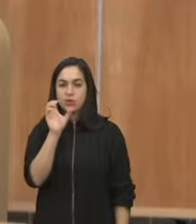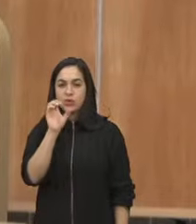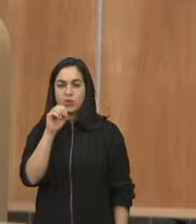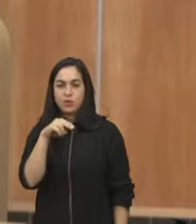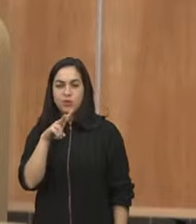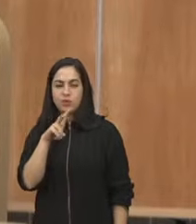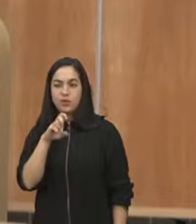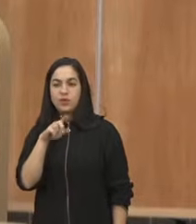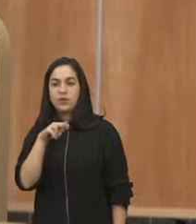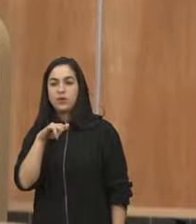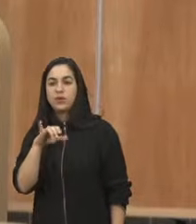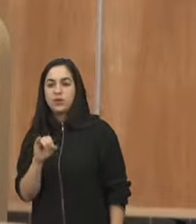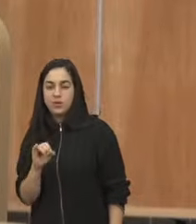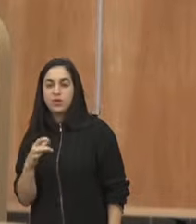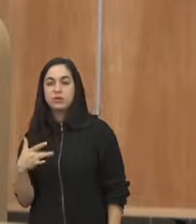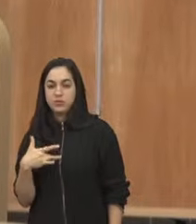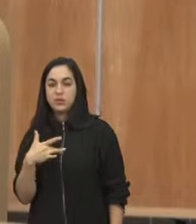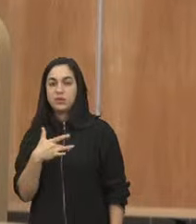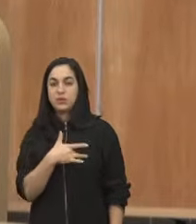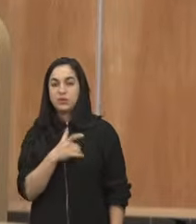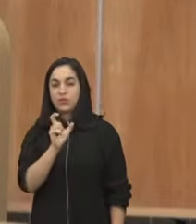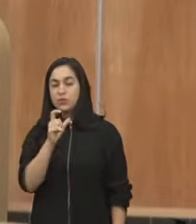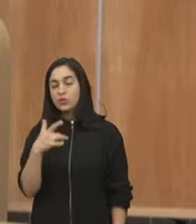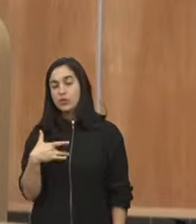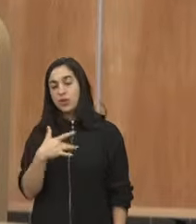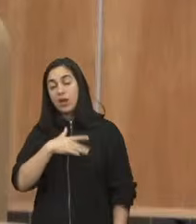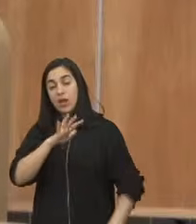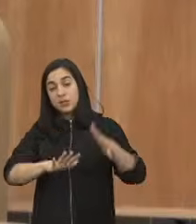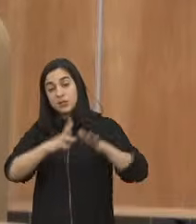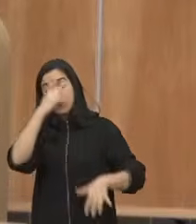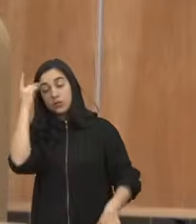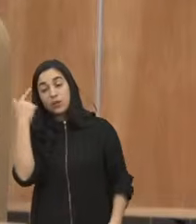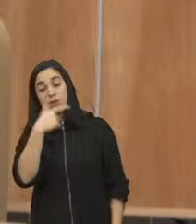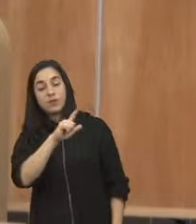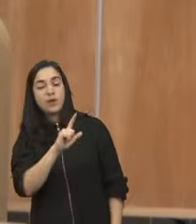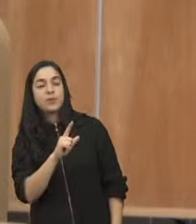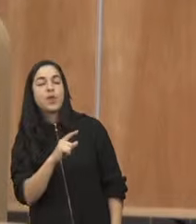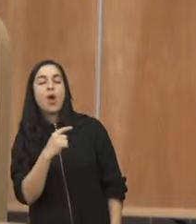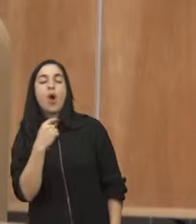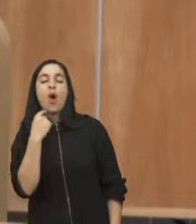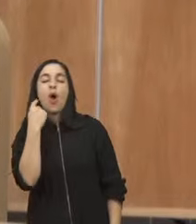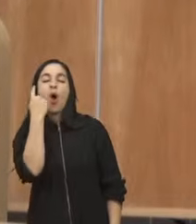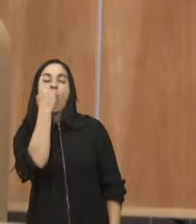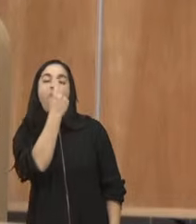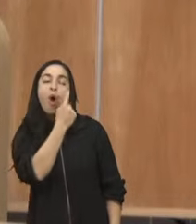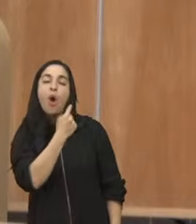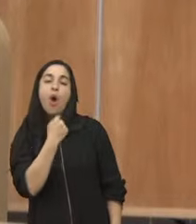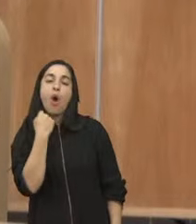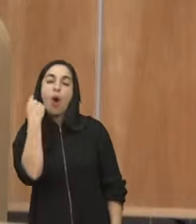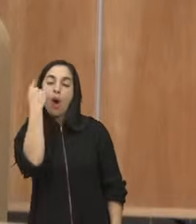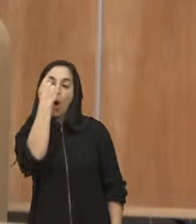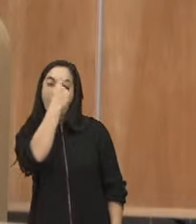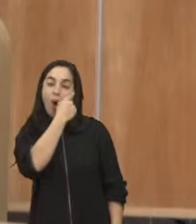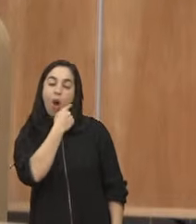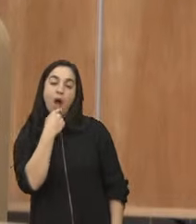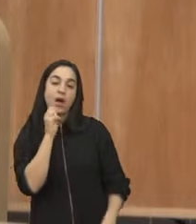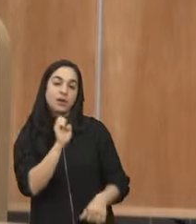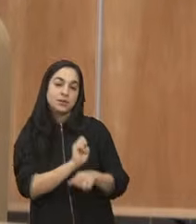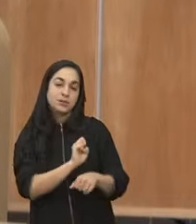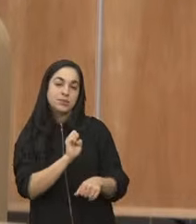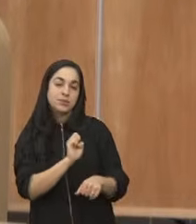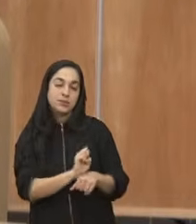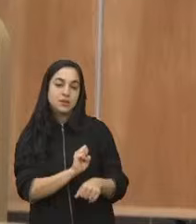E as pessoas, às vezes, vão no convênio, passam horas e horas esperando no pronto-socorro também ser